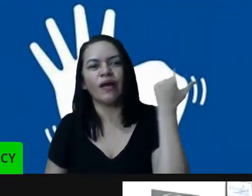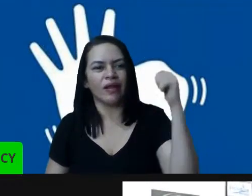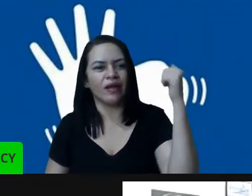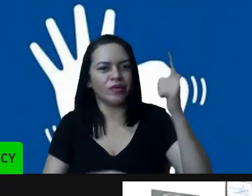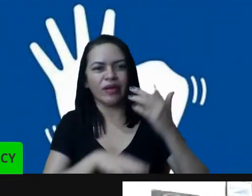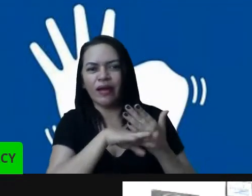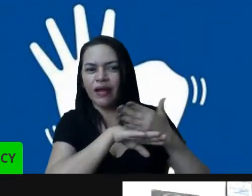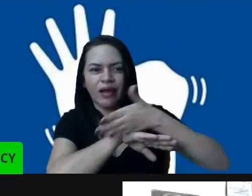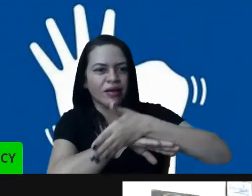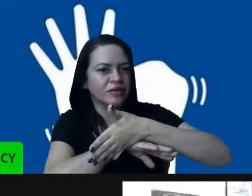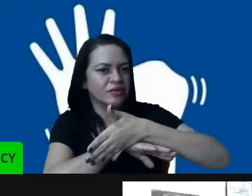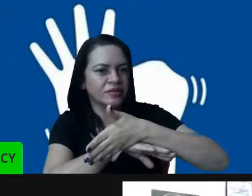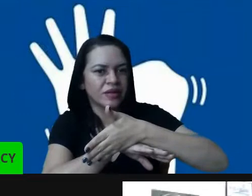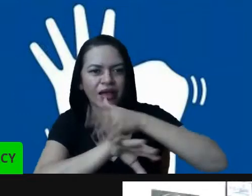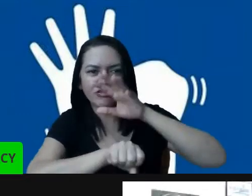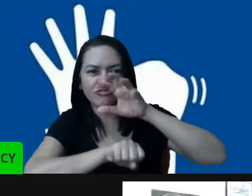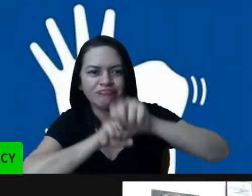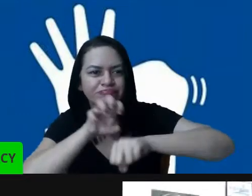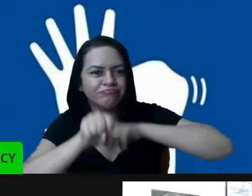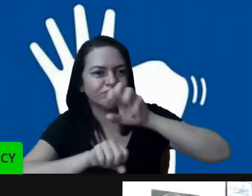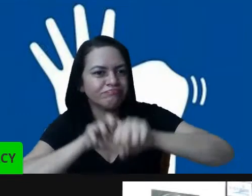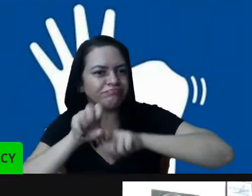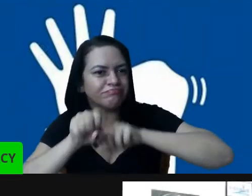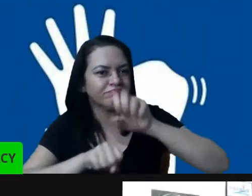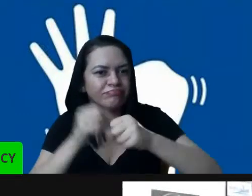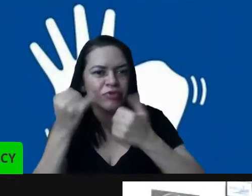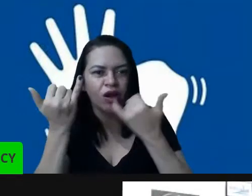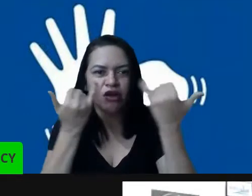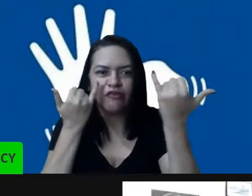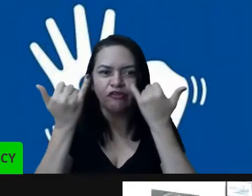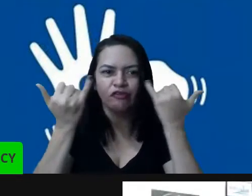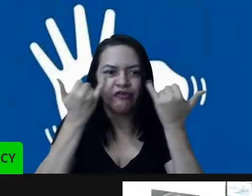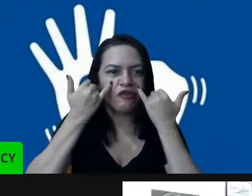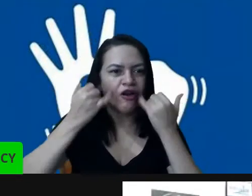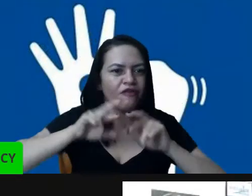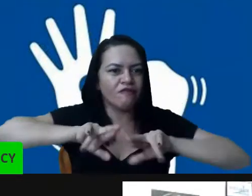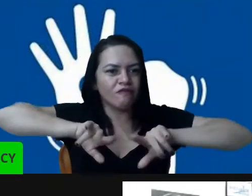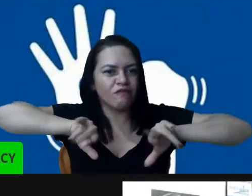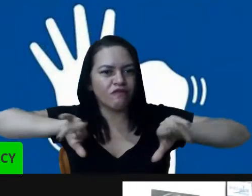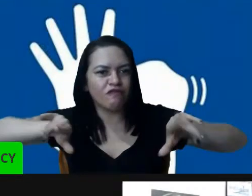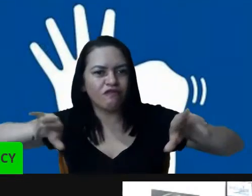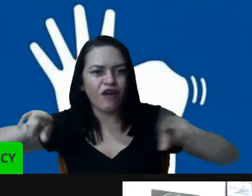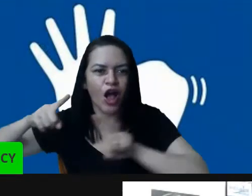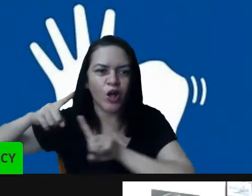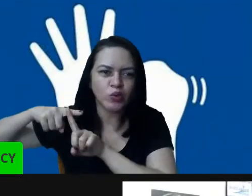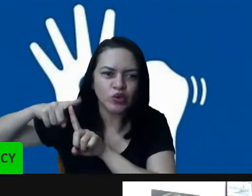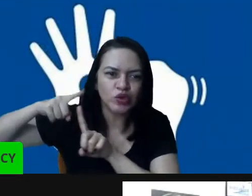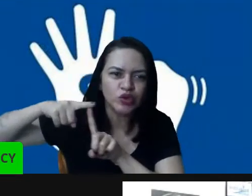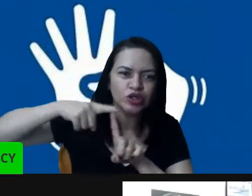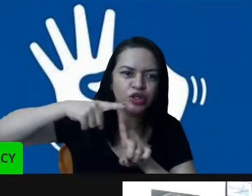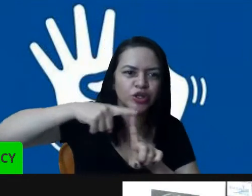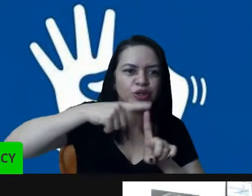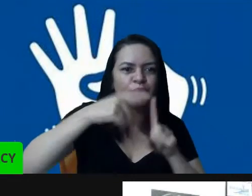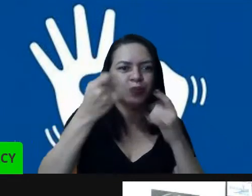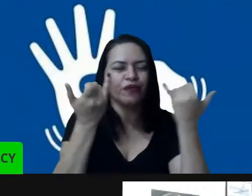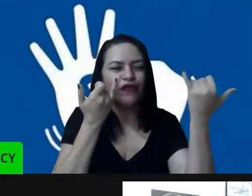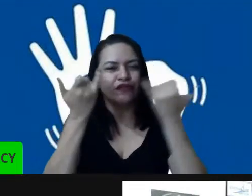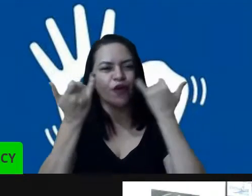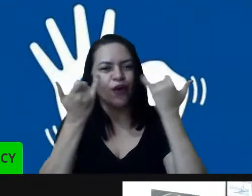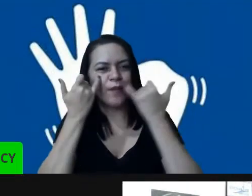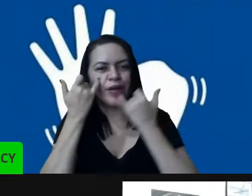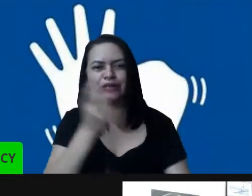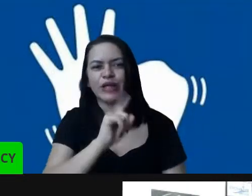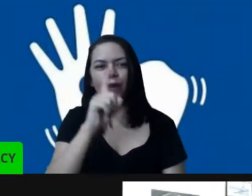informação. Em vários e vários tipos de informação que circulam e não se preocupam